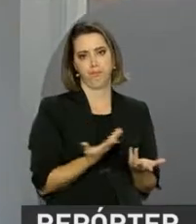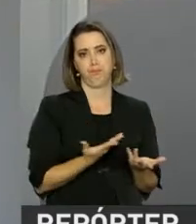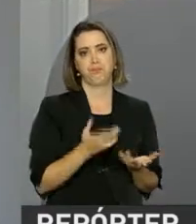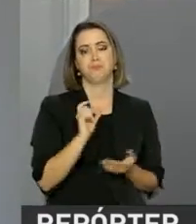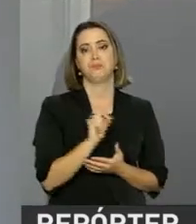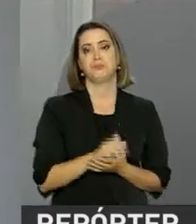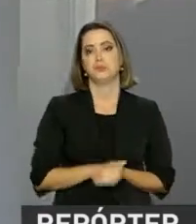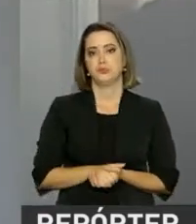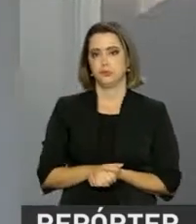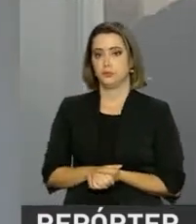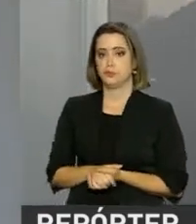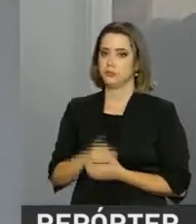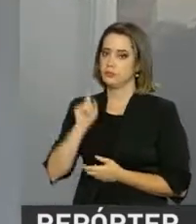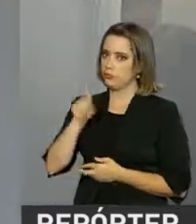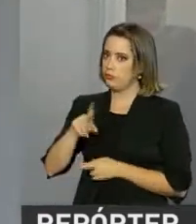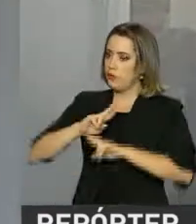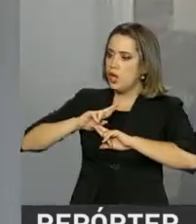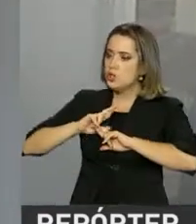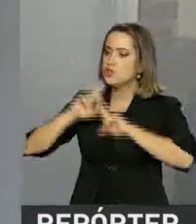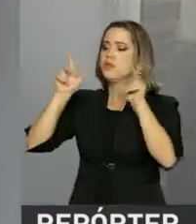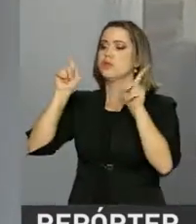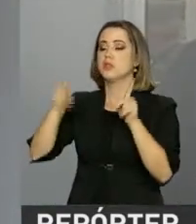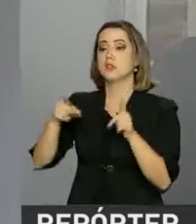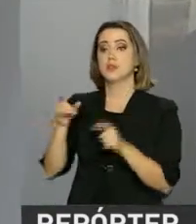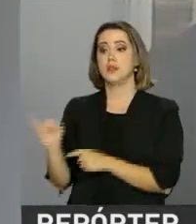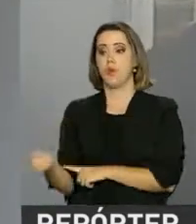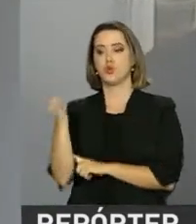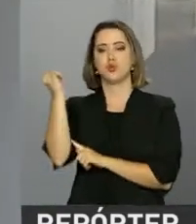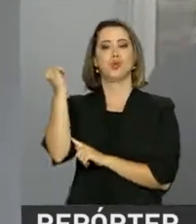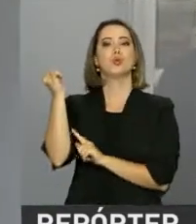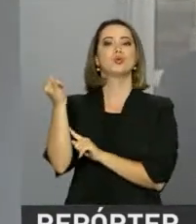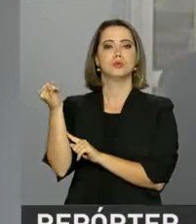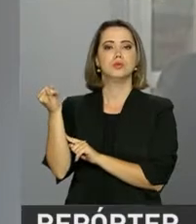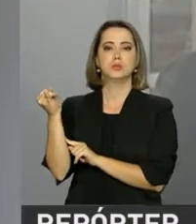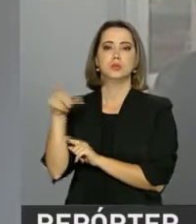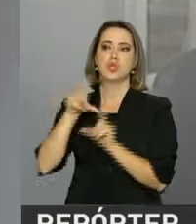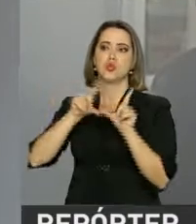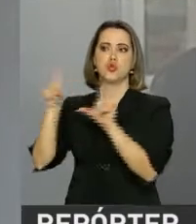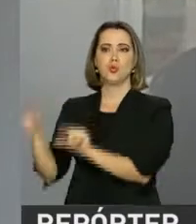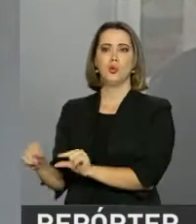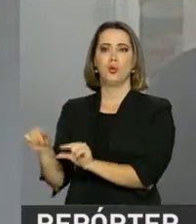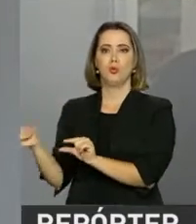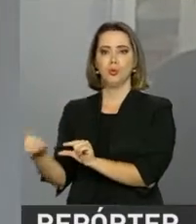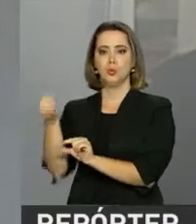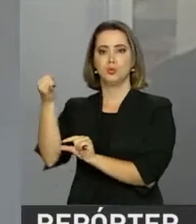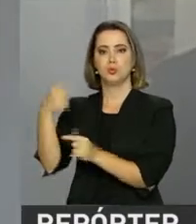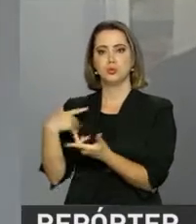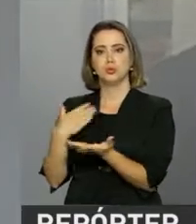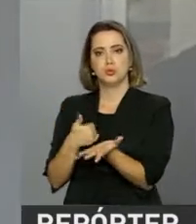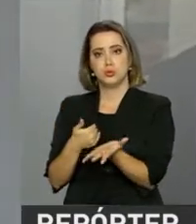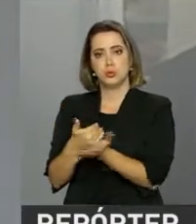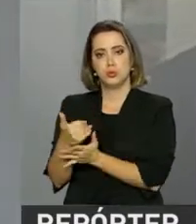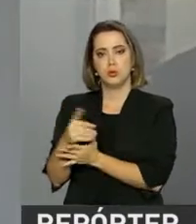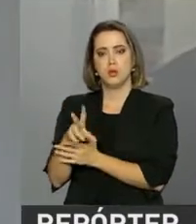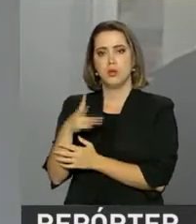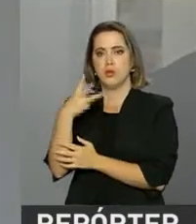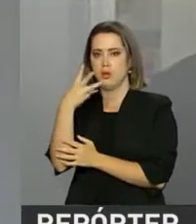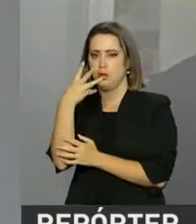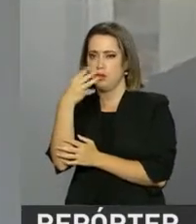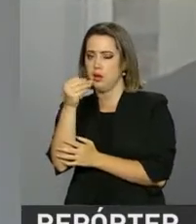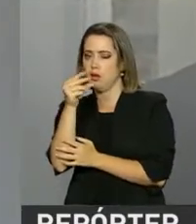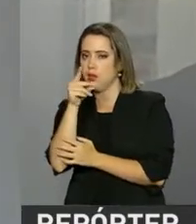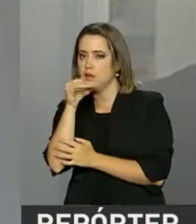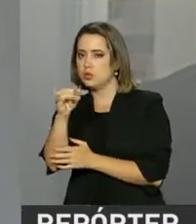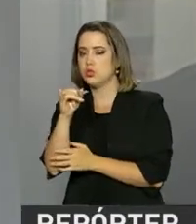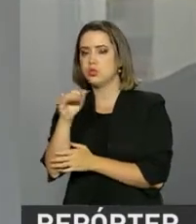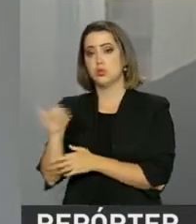de hoje é a grande diferença a cobrança da taxa de juros a gente tem a diminuição da taxa de juros a partir dos 30 dias